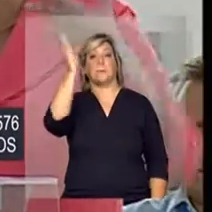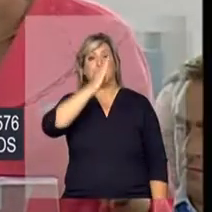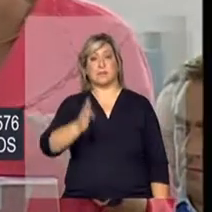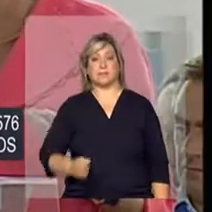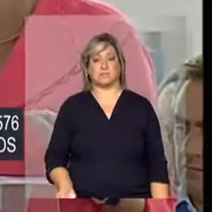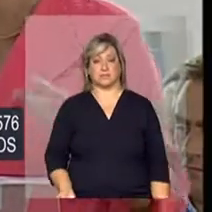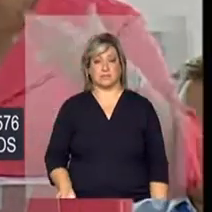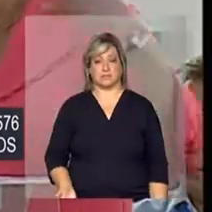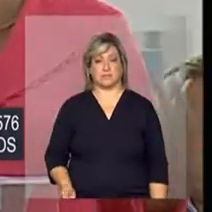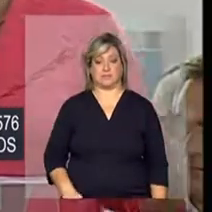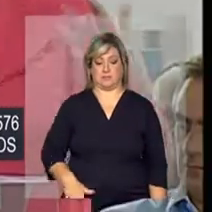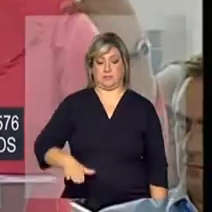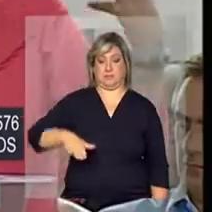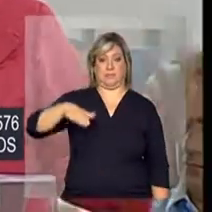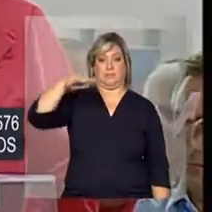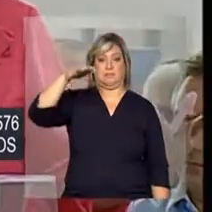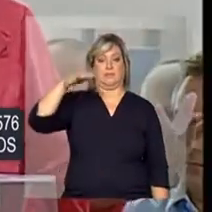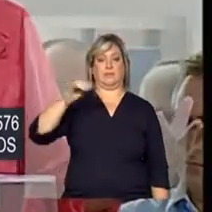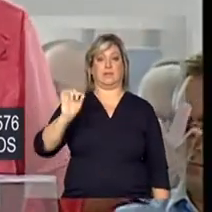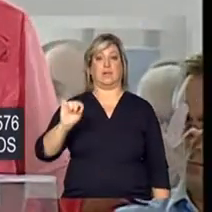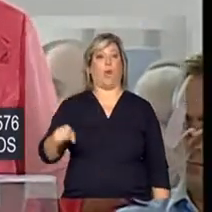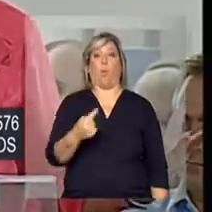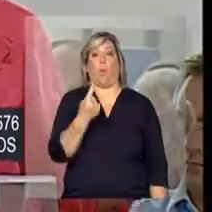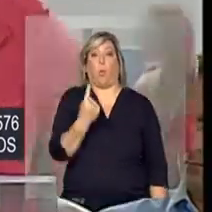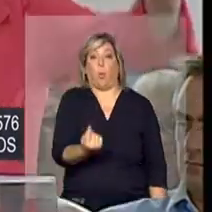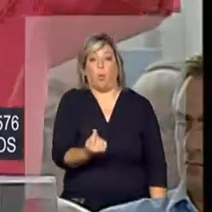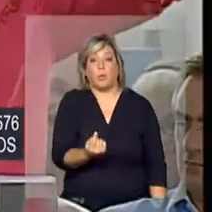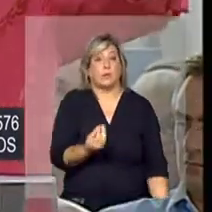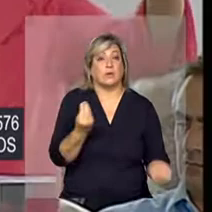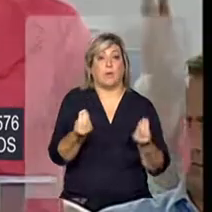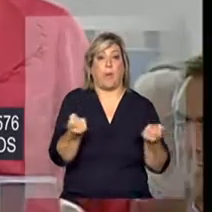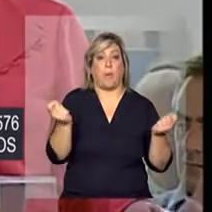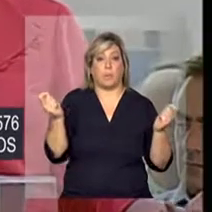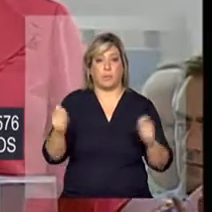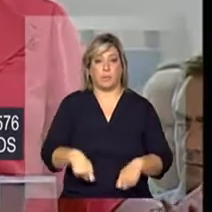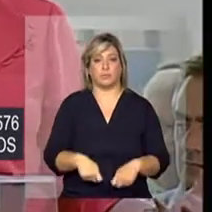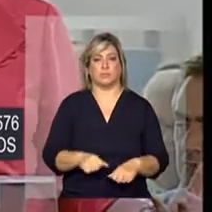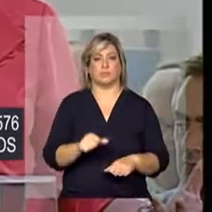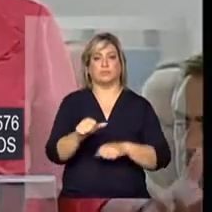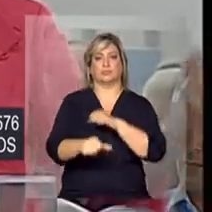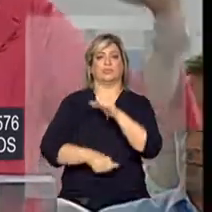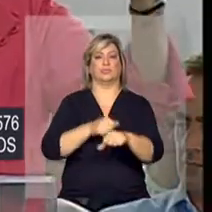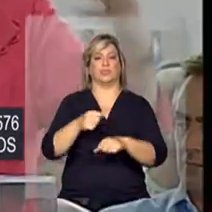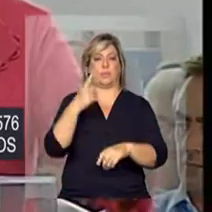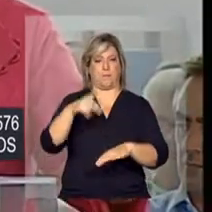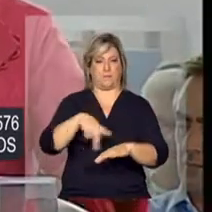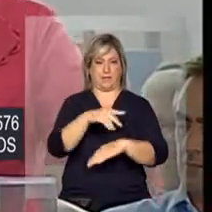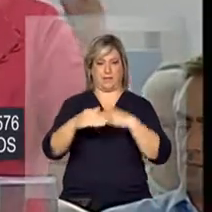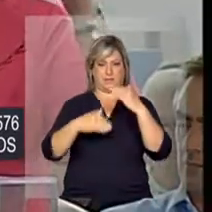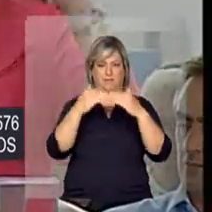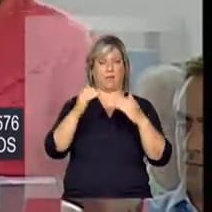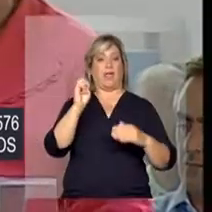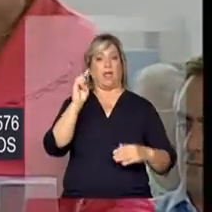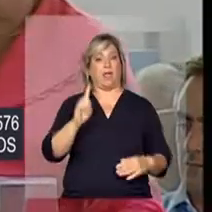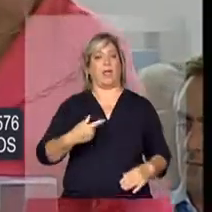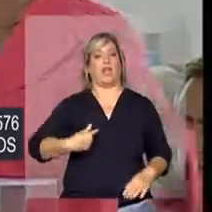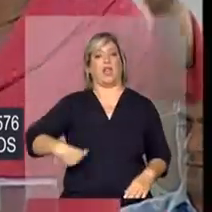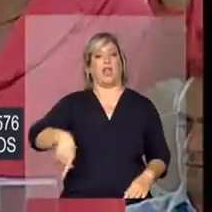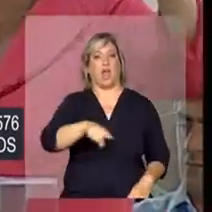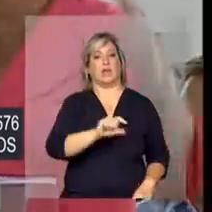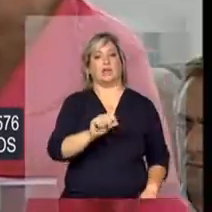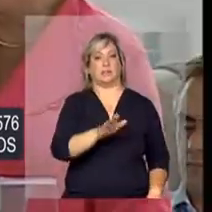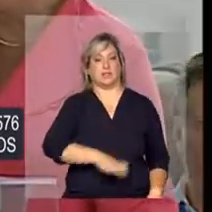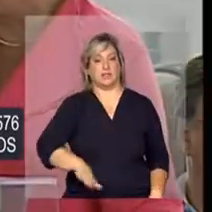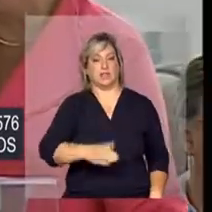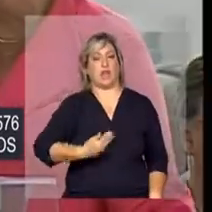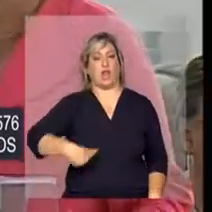do jeito, o único jeito que nós temos para virar um país desenvolvido é as nossas crianças